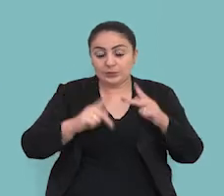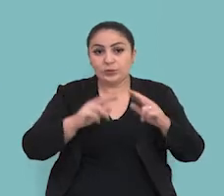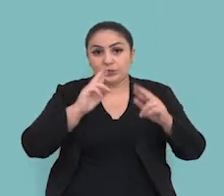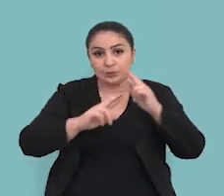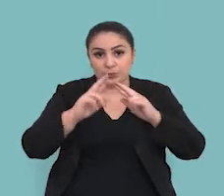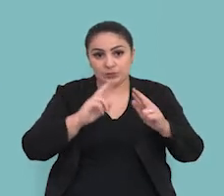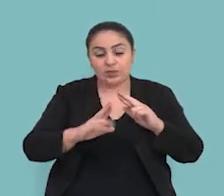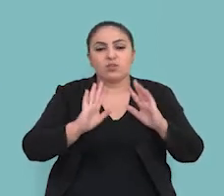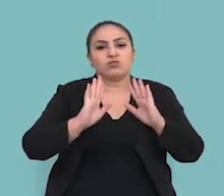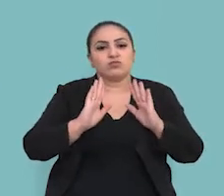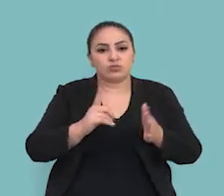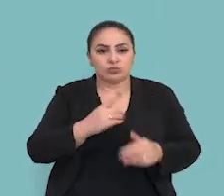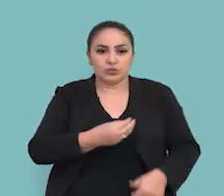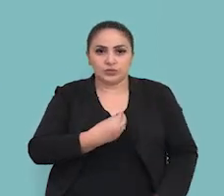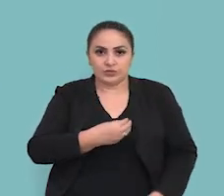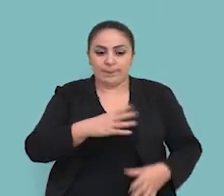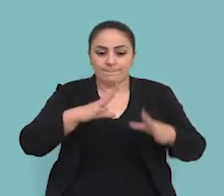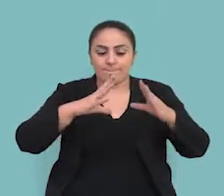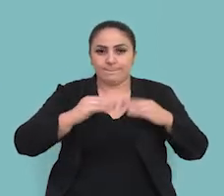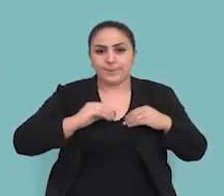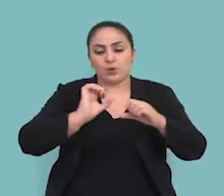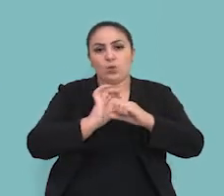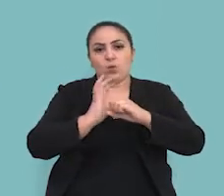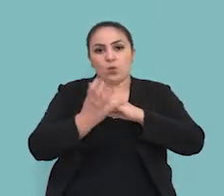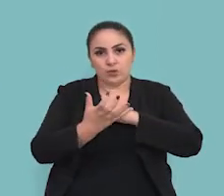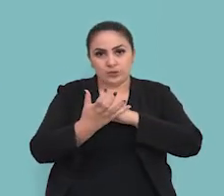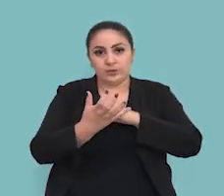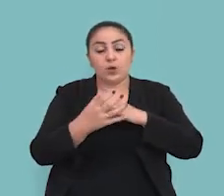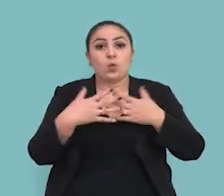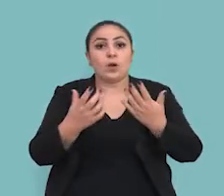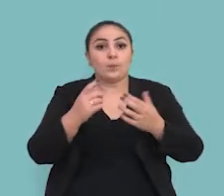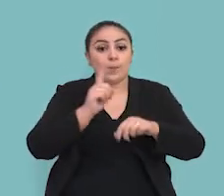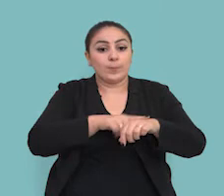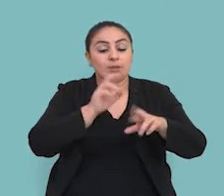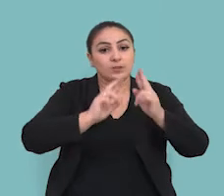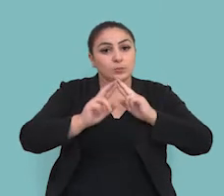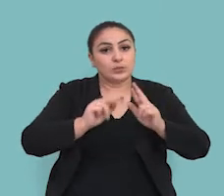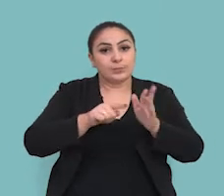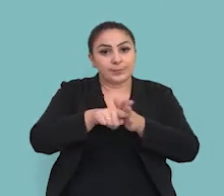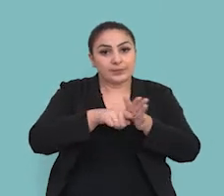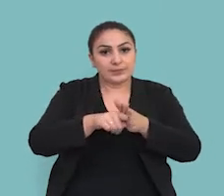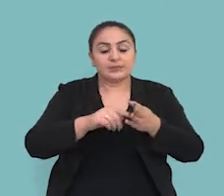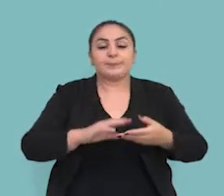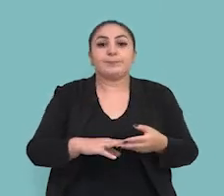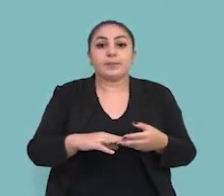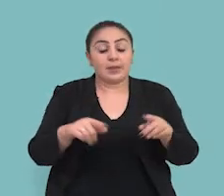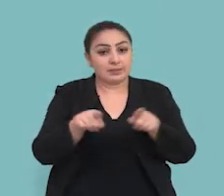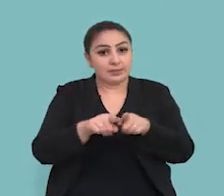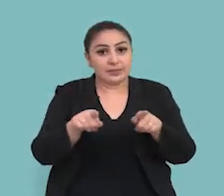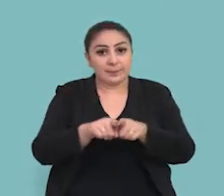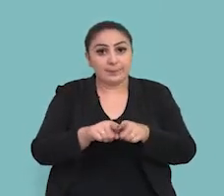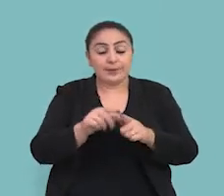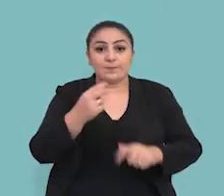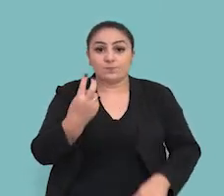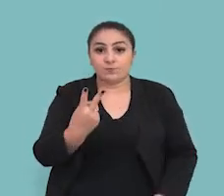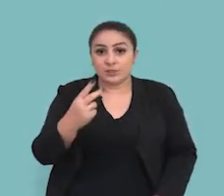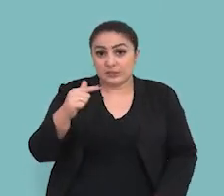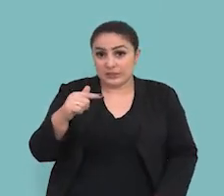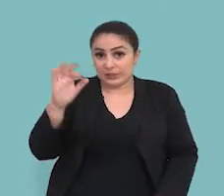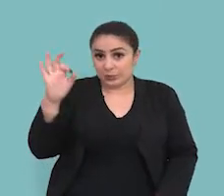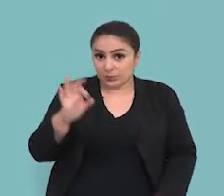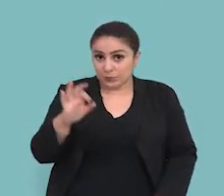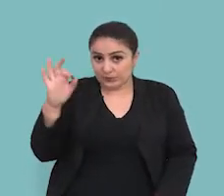4,6% dos respondentes já tinham contraído o coronavírus quando responderam à pesquisa.